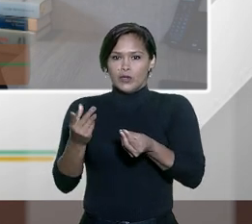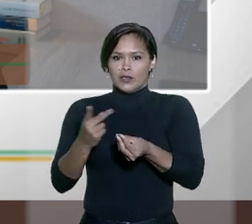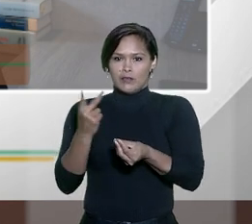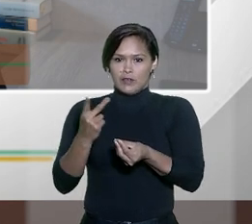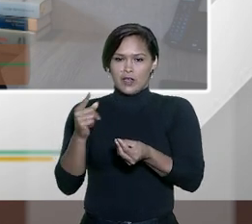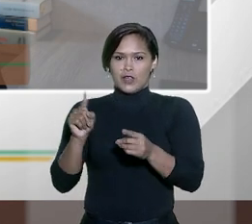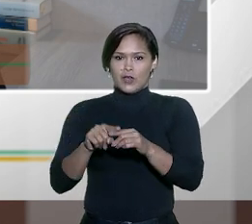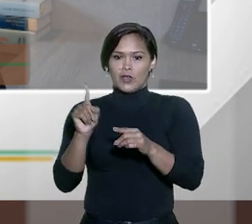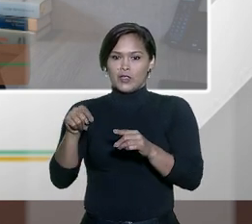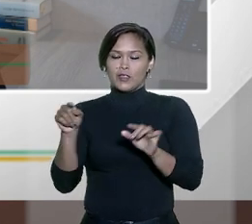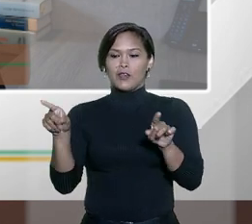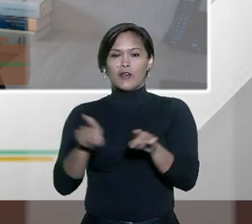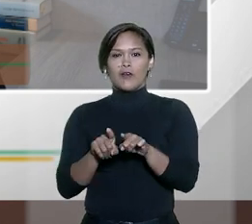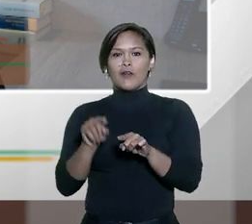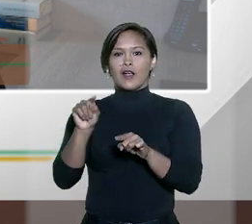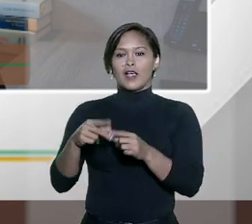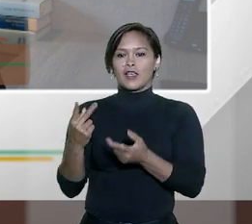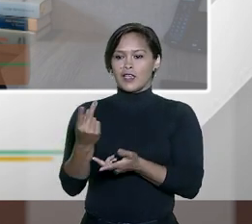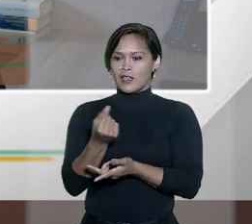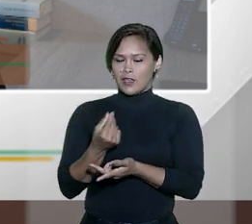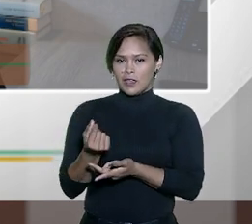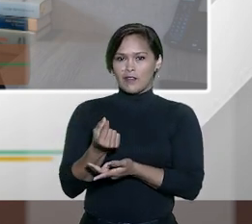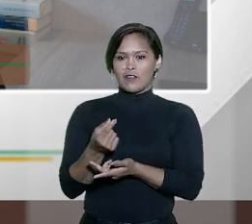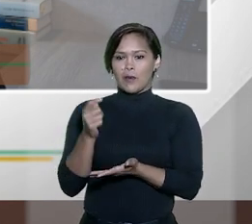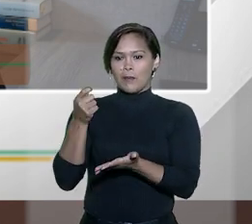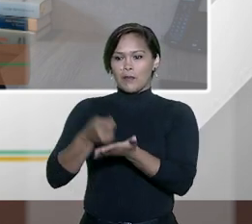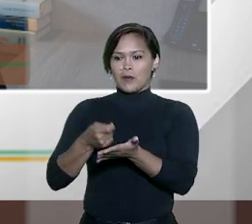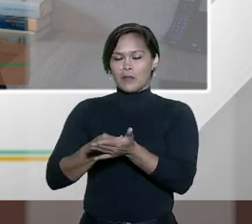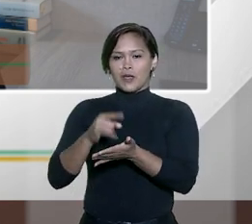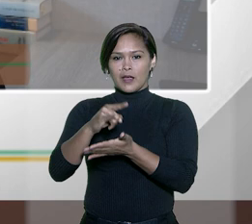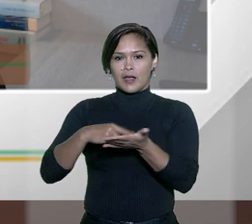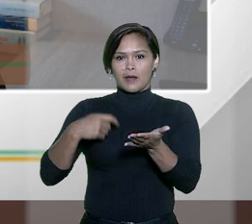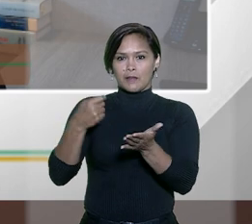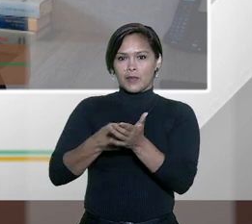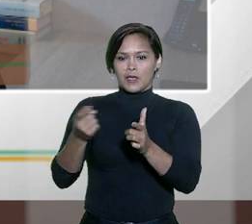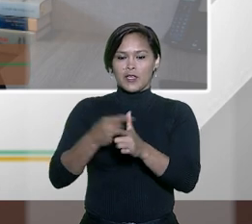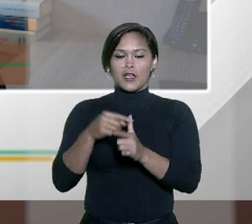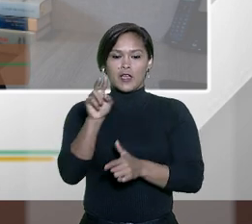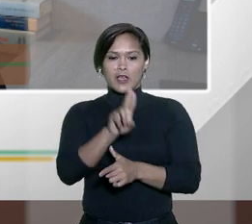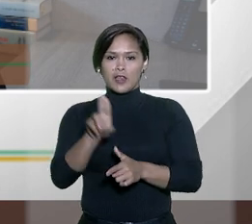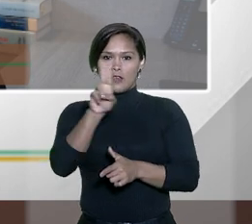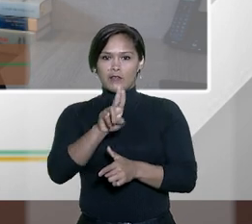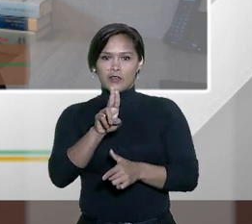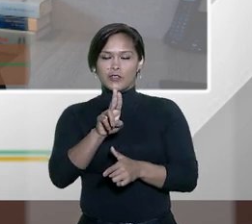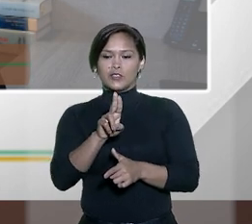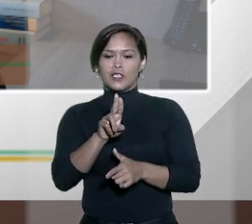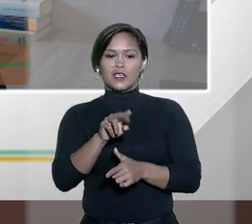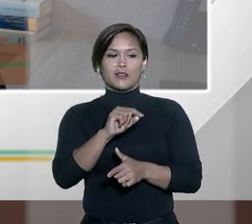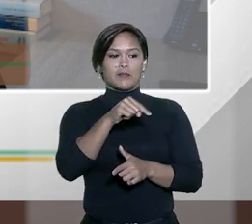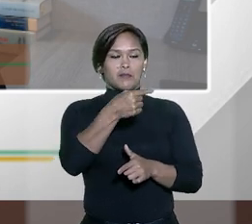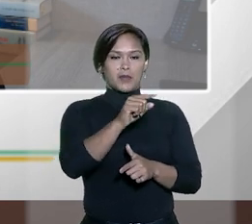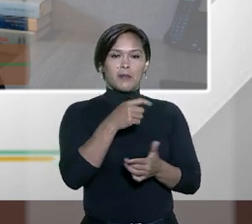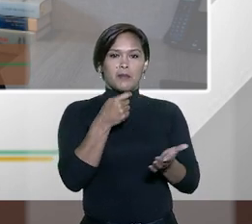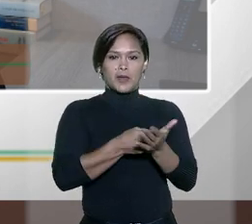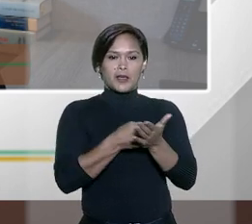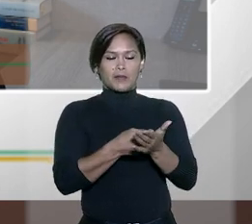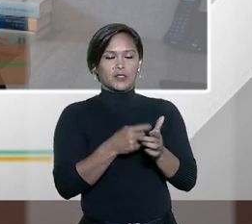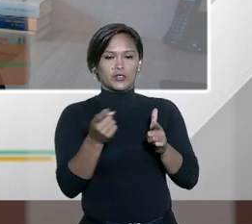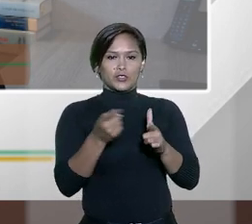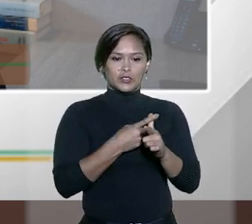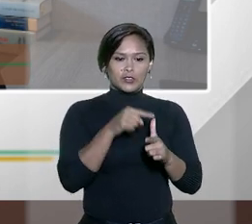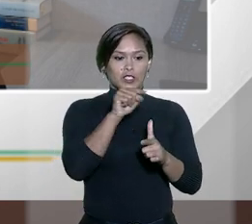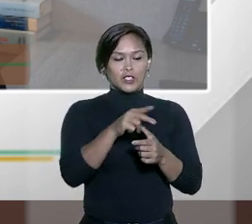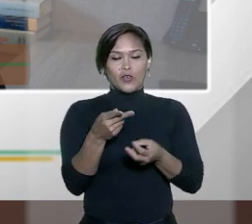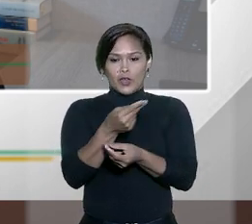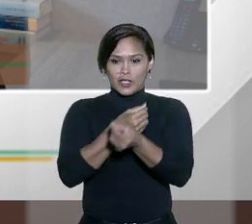valor, né? Então, aquela verba que estava reservada para pagar precatório, ela foi usada para pagamento de uma dívida,